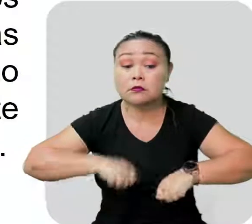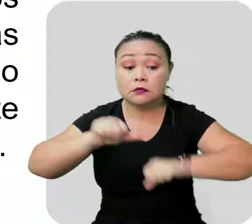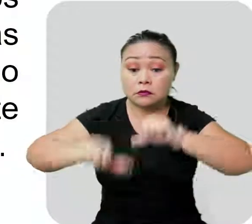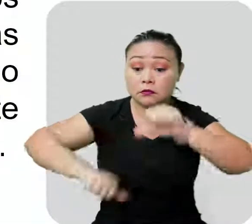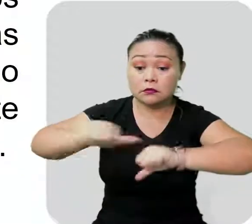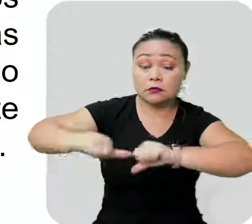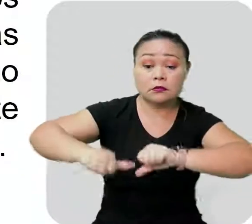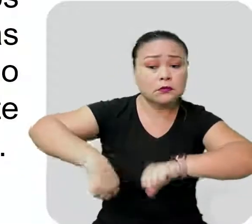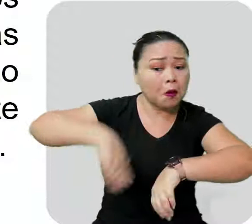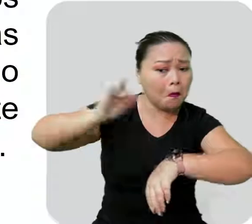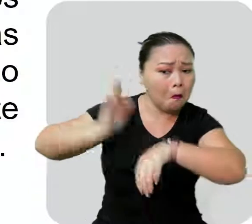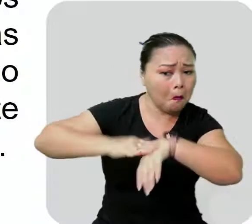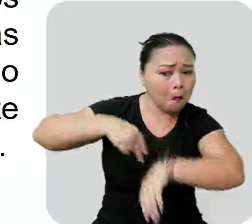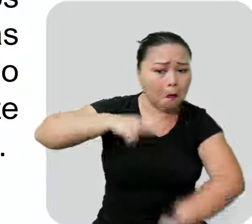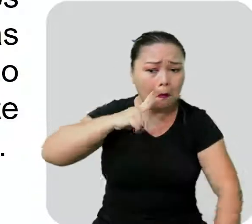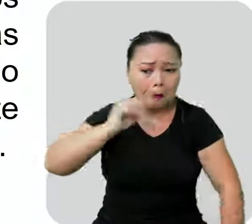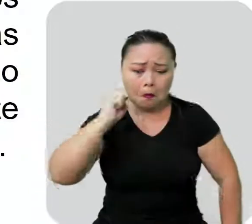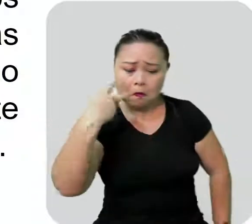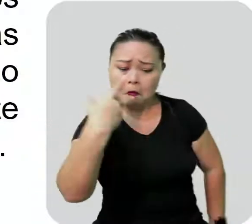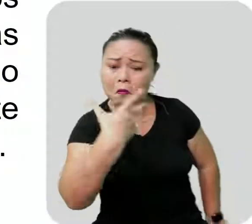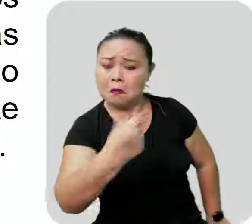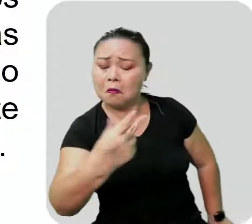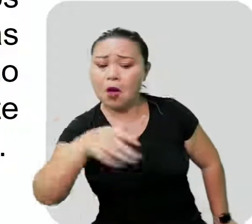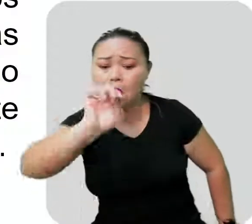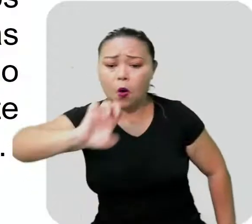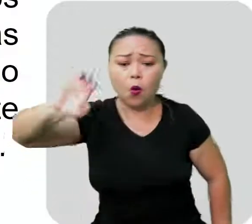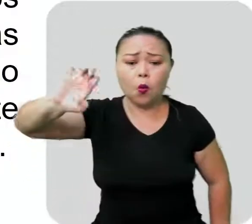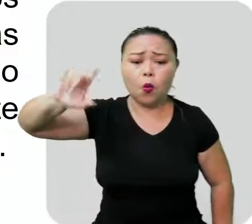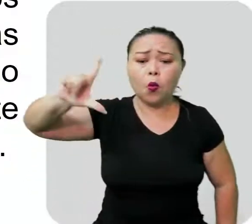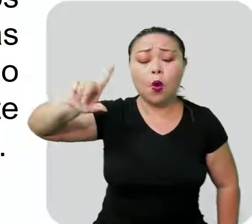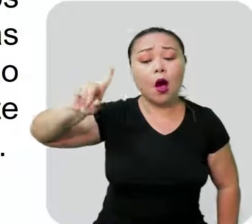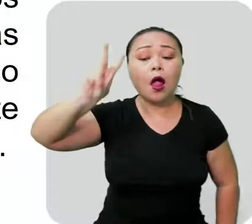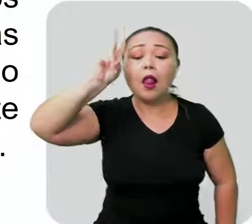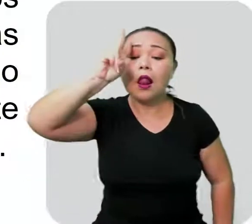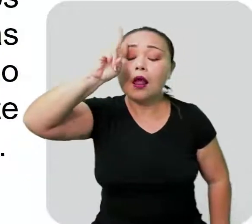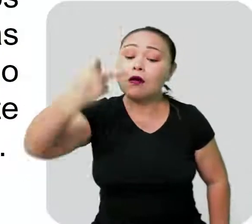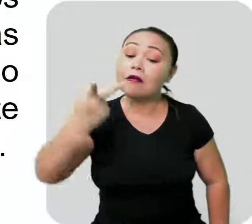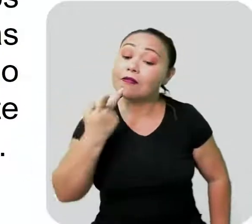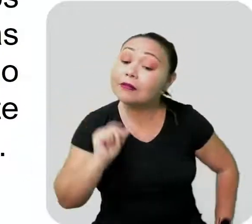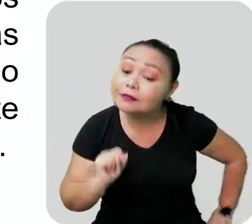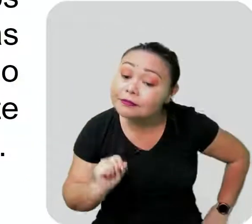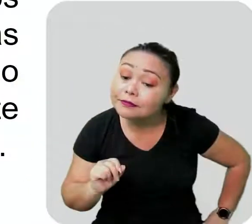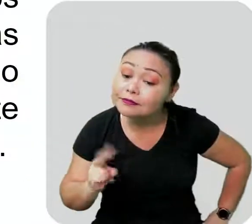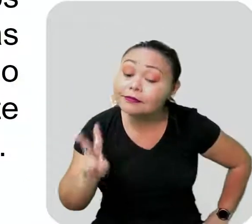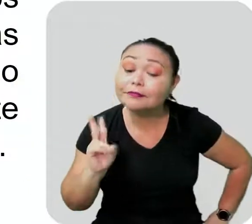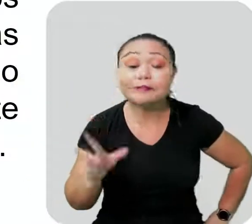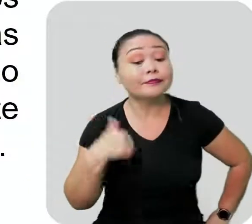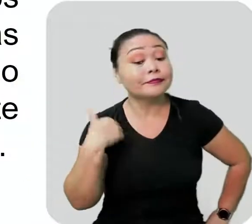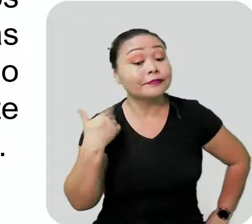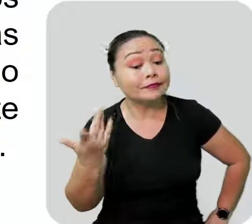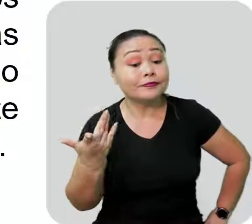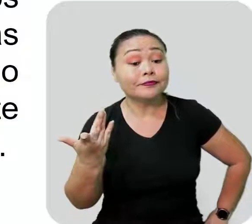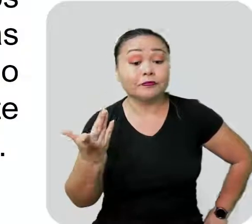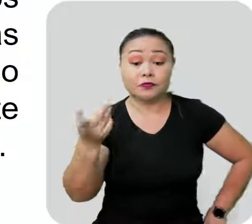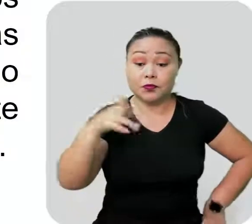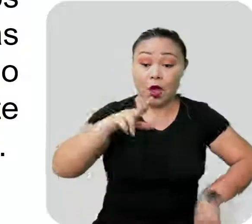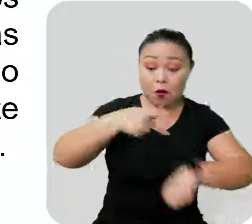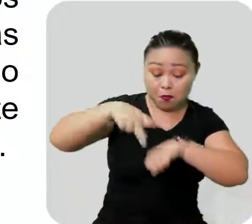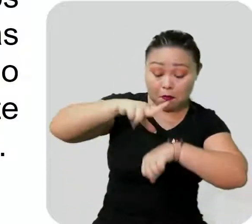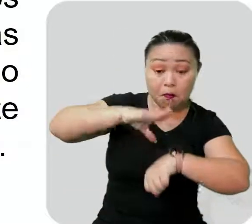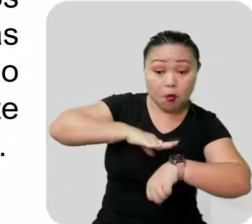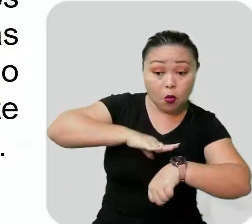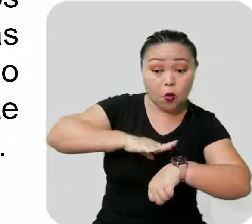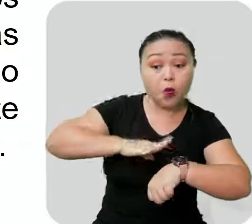mais poderosa da Europa o e lembre-se de quem nós estamos falando de